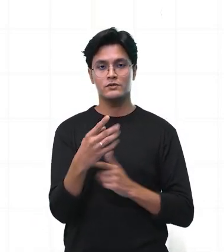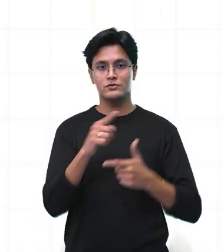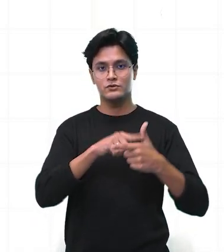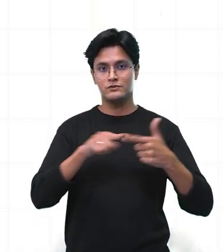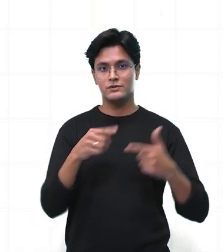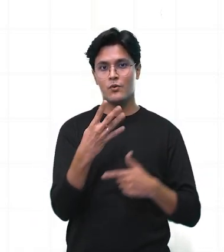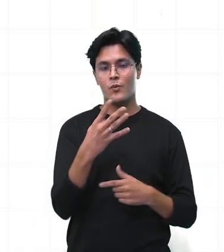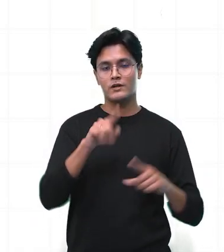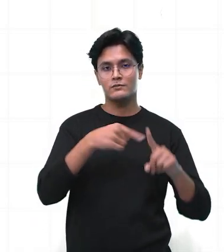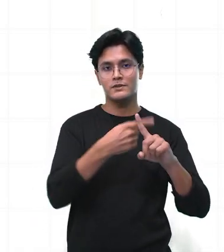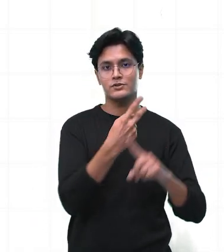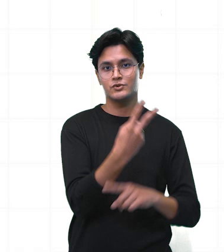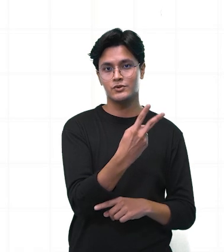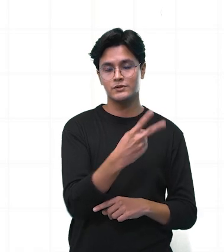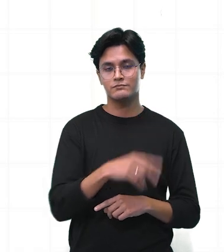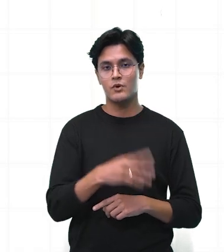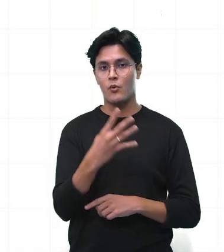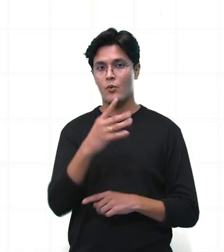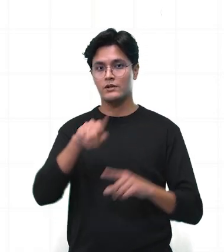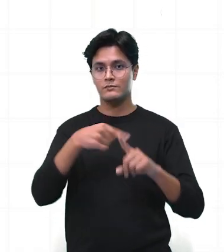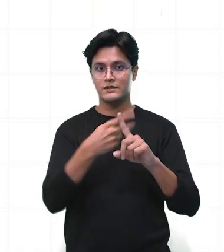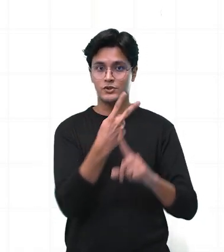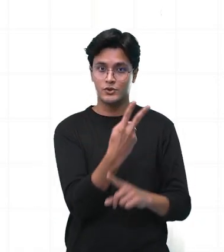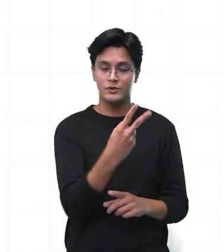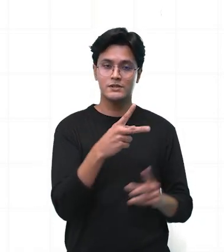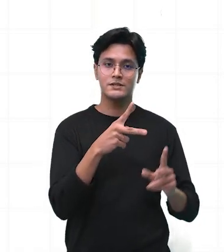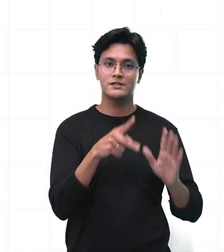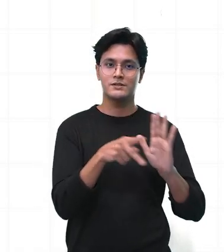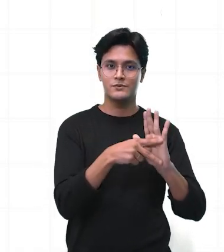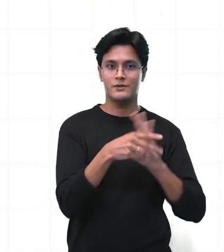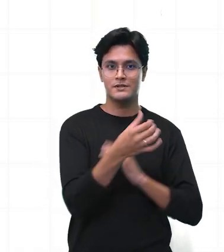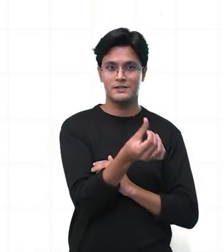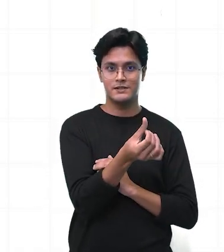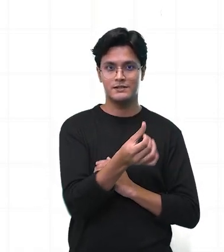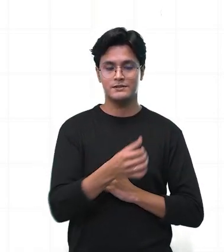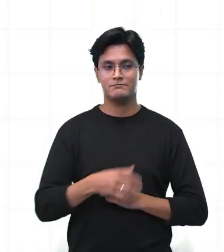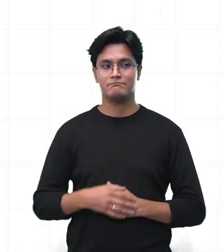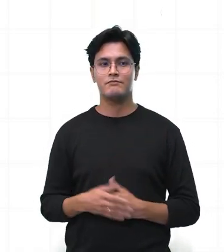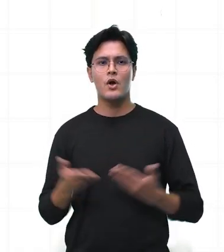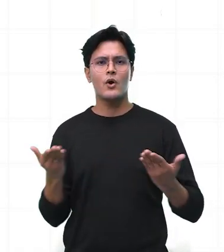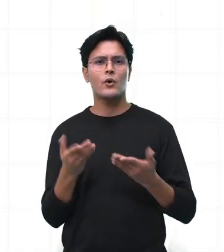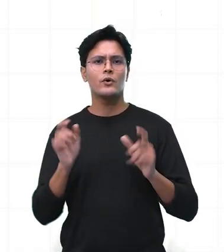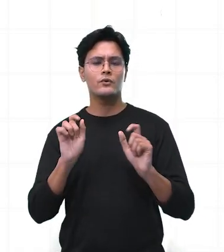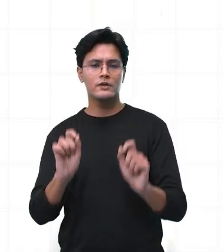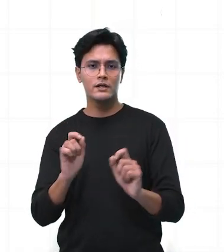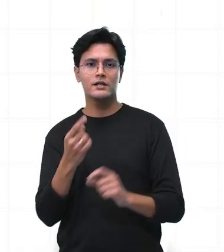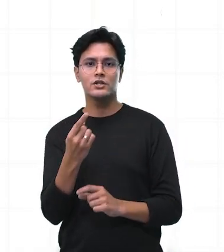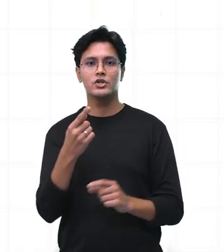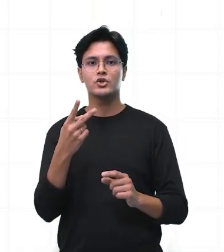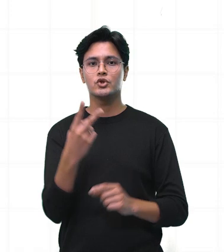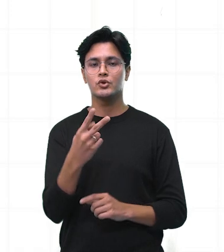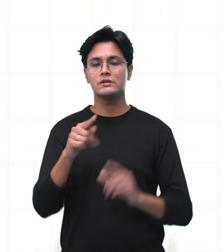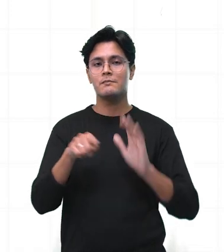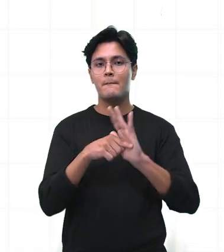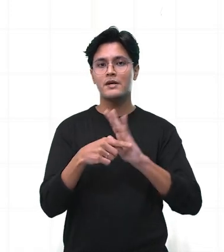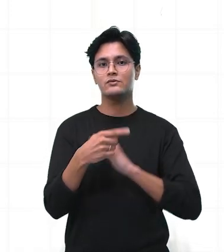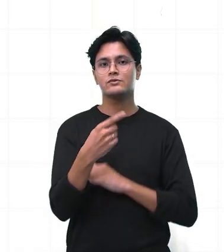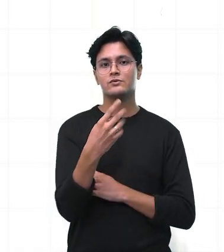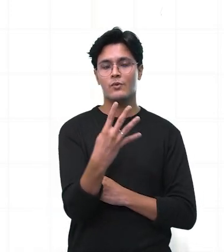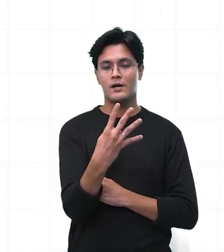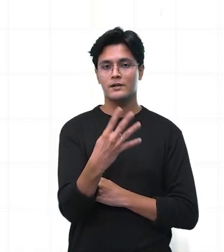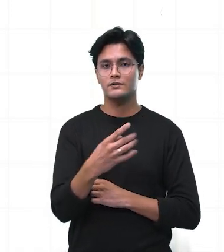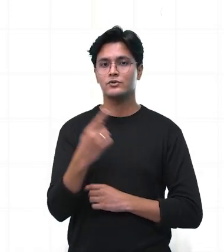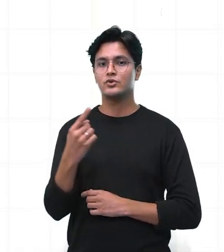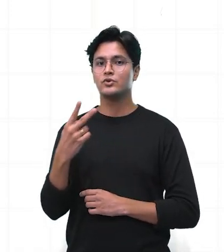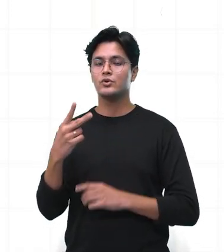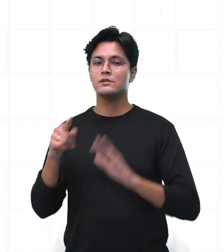igual a 6. Olha como facilita, né? E agora ficou o quê? 12 menos 4. E 12 menos 4 é